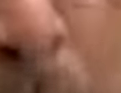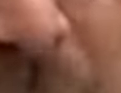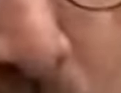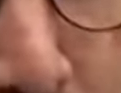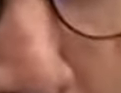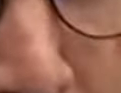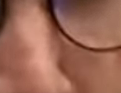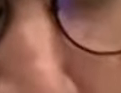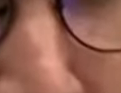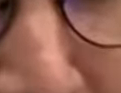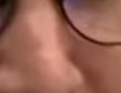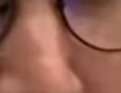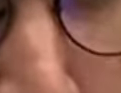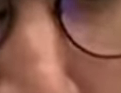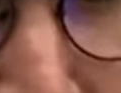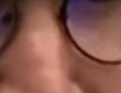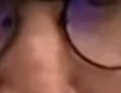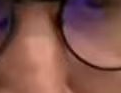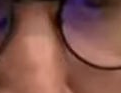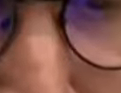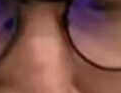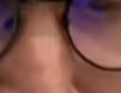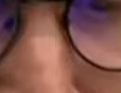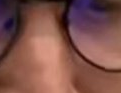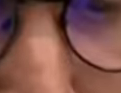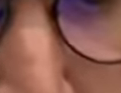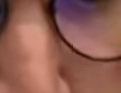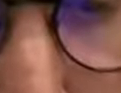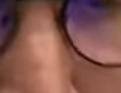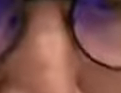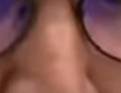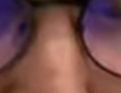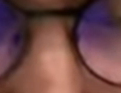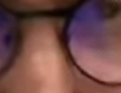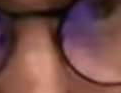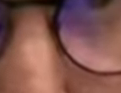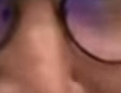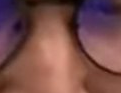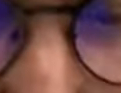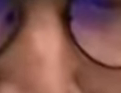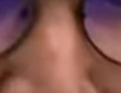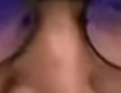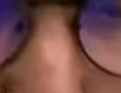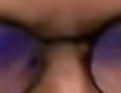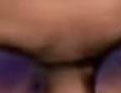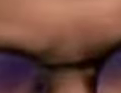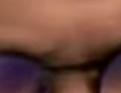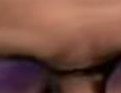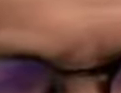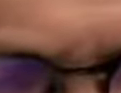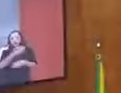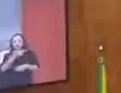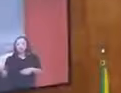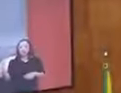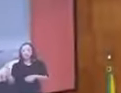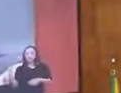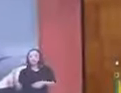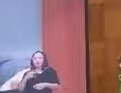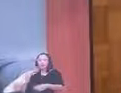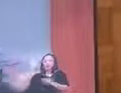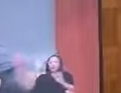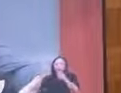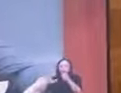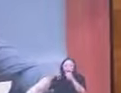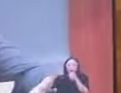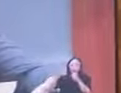E eu peço aos colegas que me apoiem nesses dois projetos de lei. O primeiro, que institui a Semana Estadual do Hip-Hop, e o segundo,